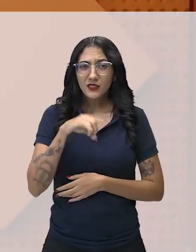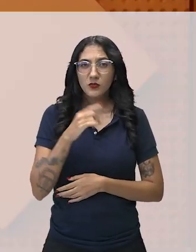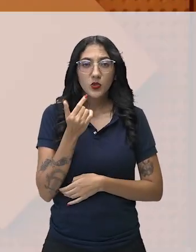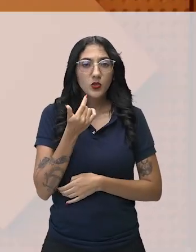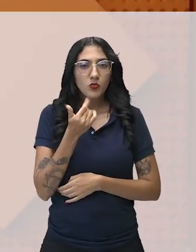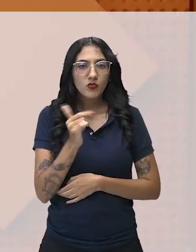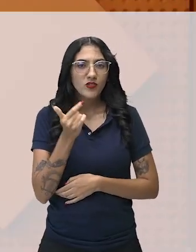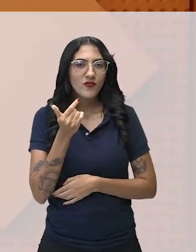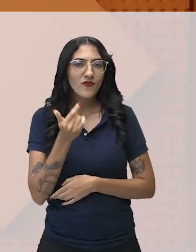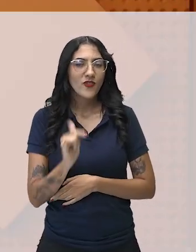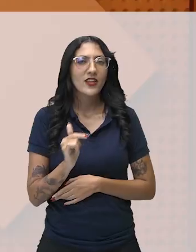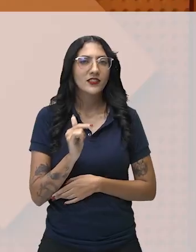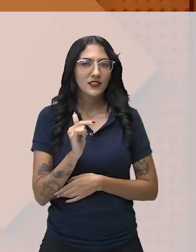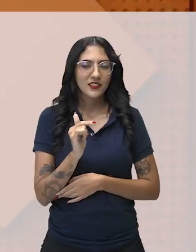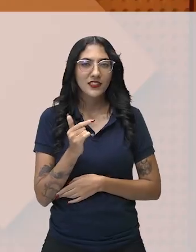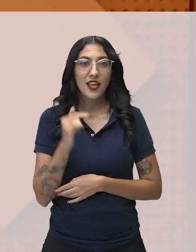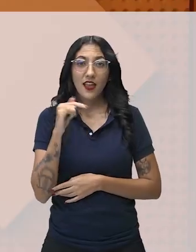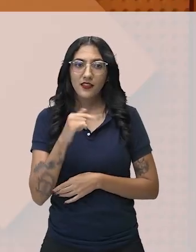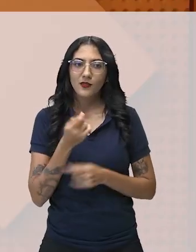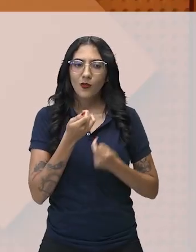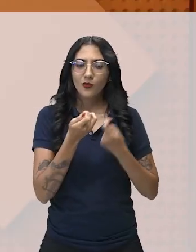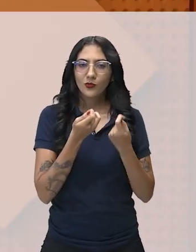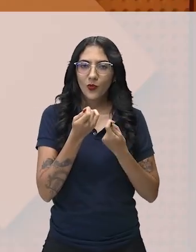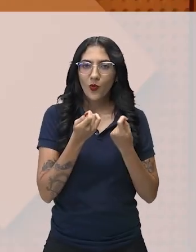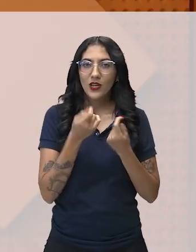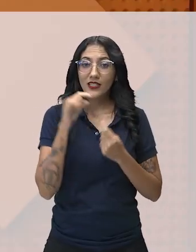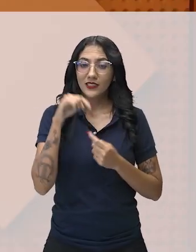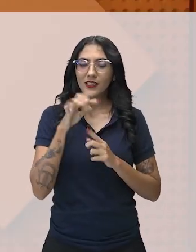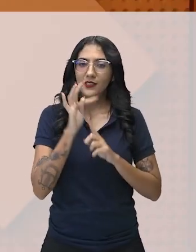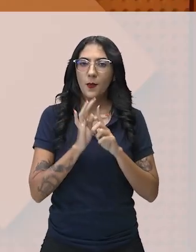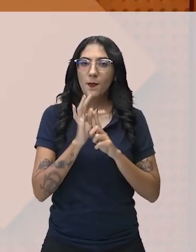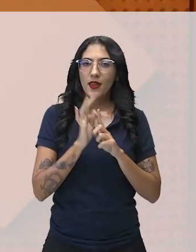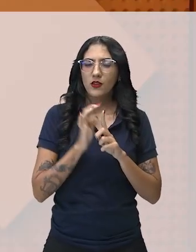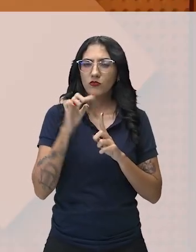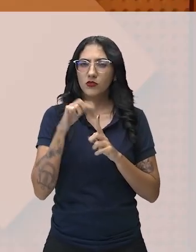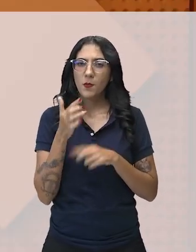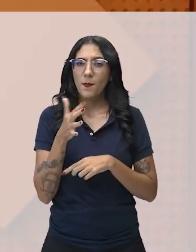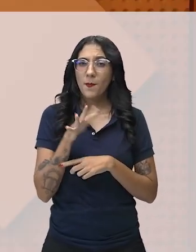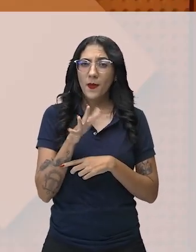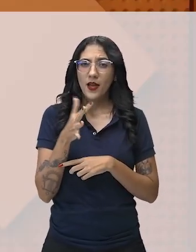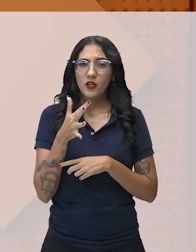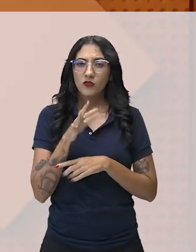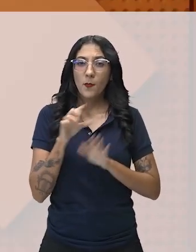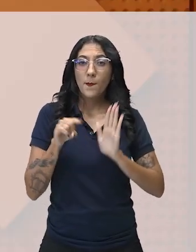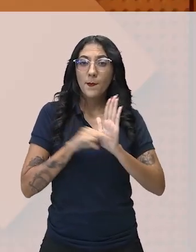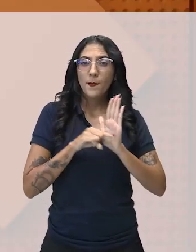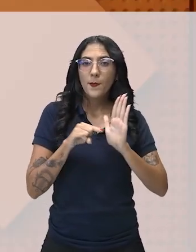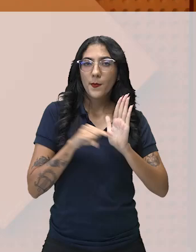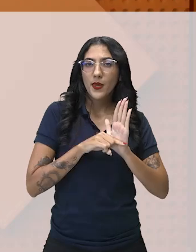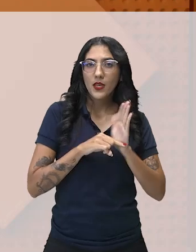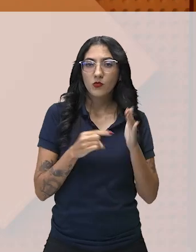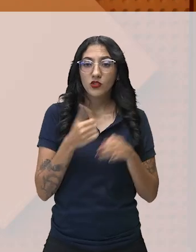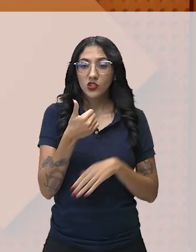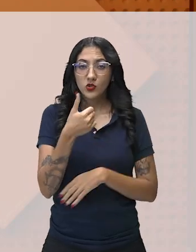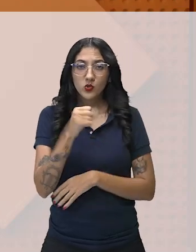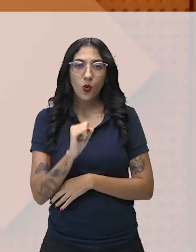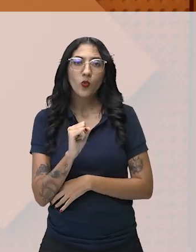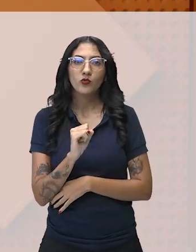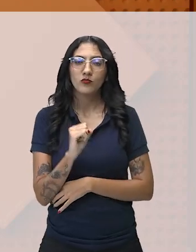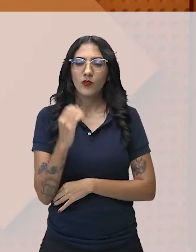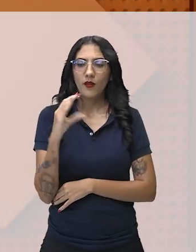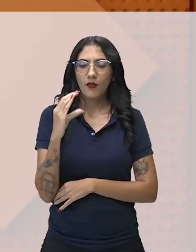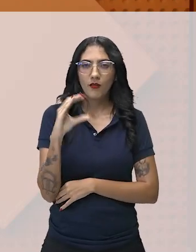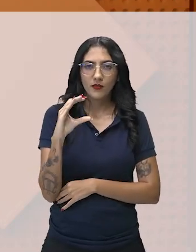a média de temperatura do nosso planeta seria em torno ali de menos 18 graus